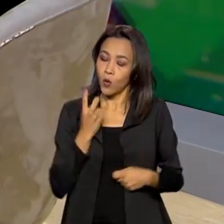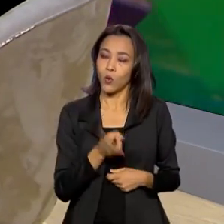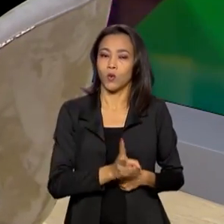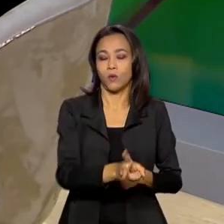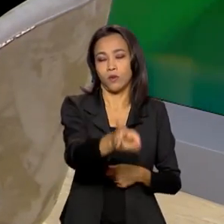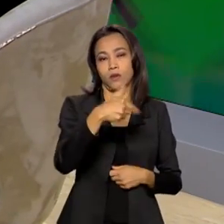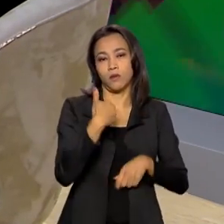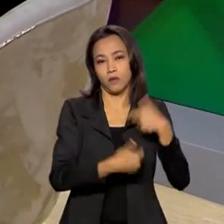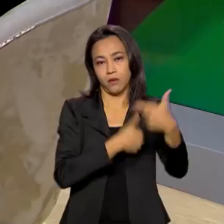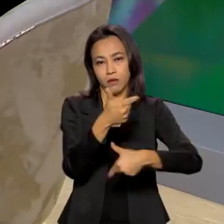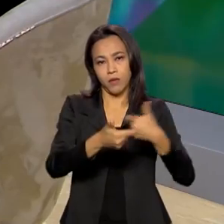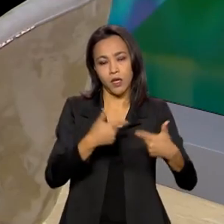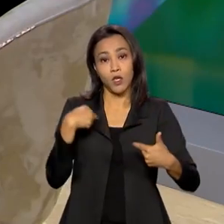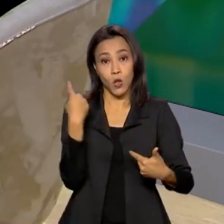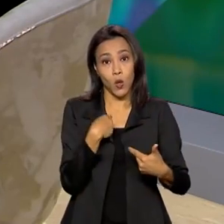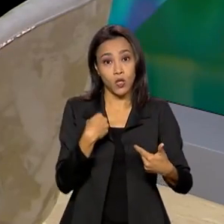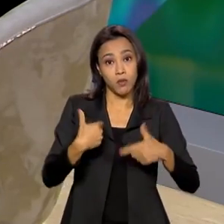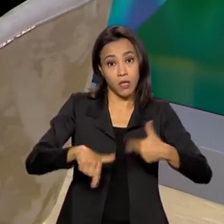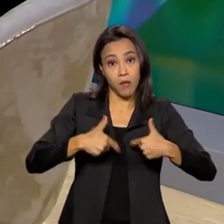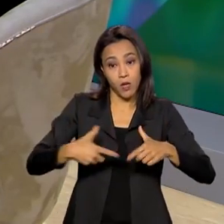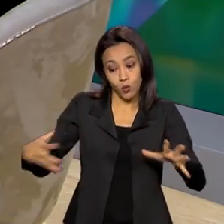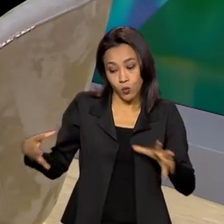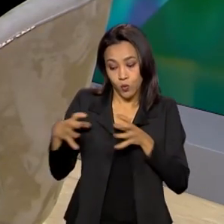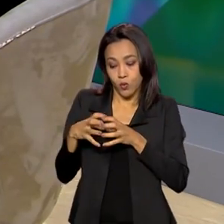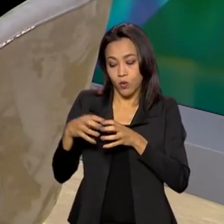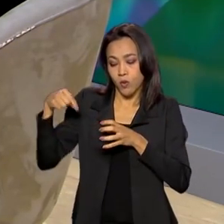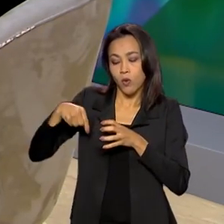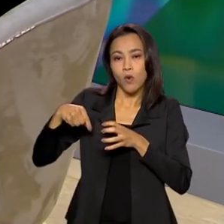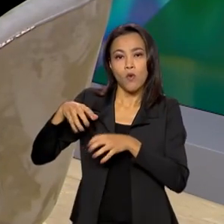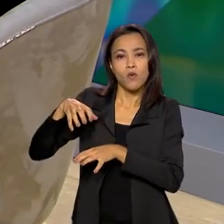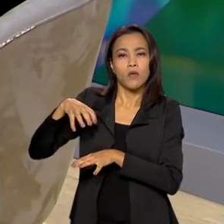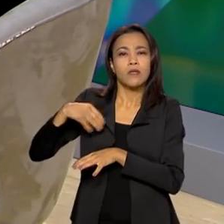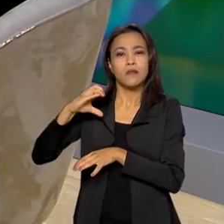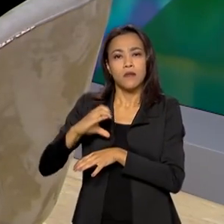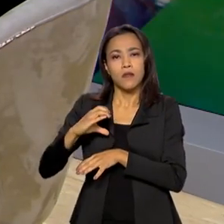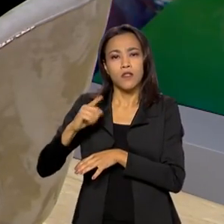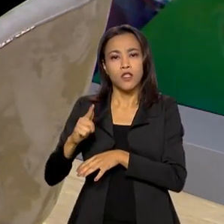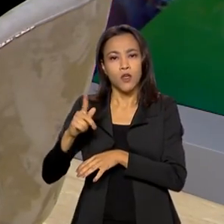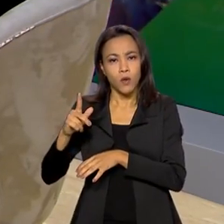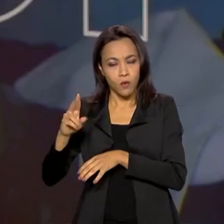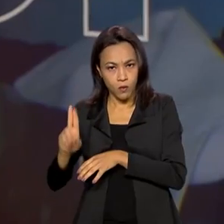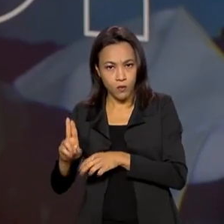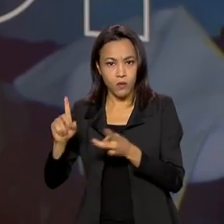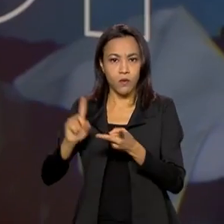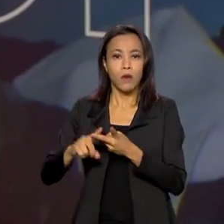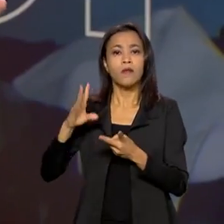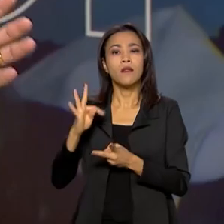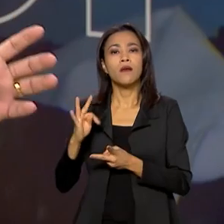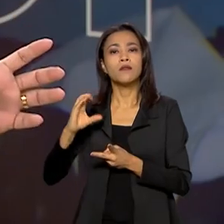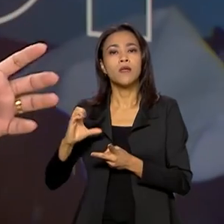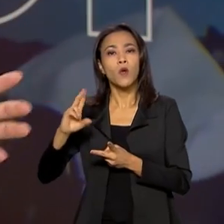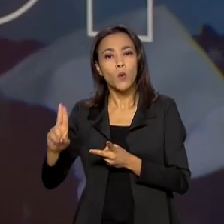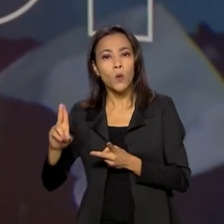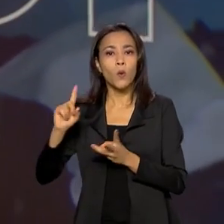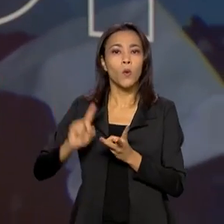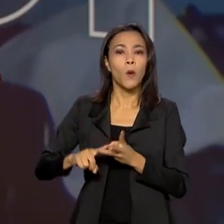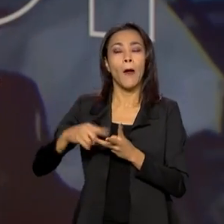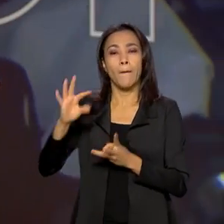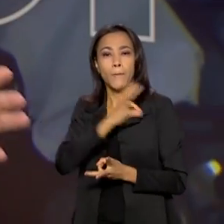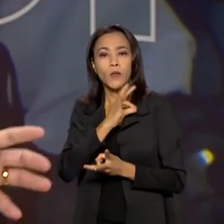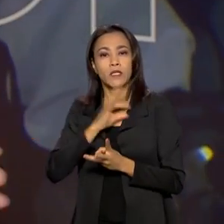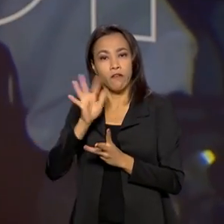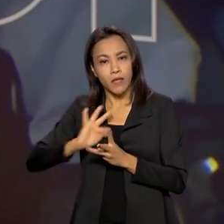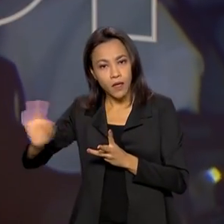a gente está trabalhando em conjunto com órgãos de fiscalização CGU TCU em conjunto com a polícia federal também para coibir